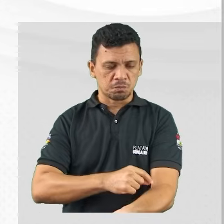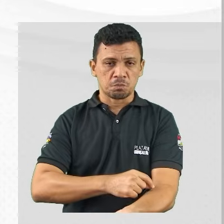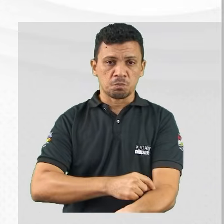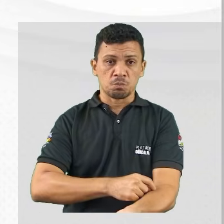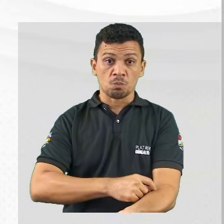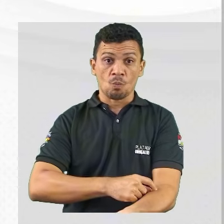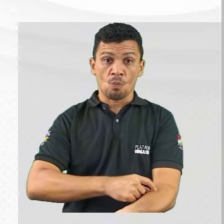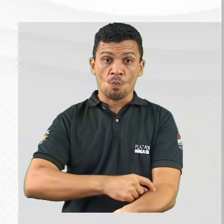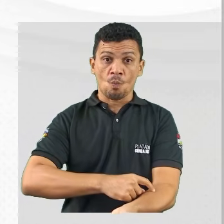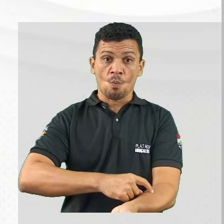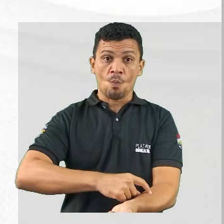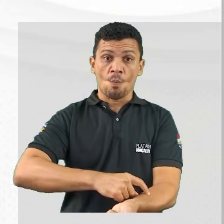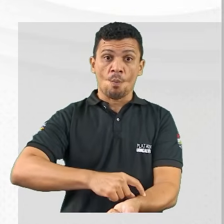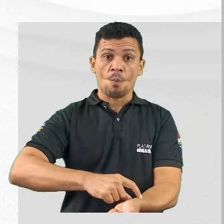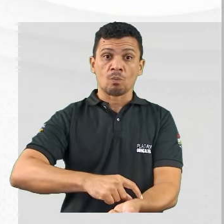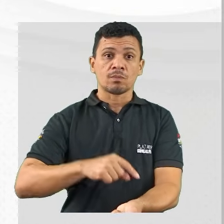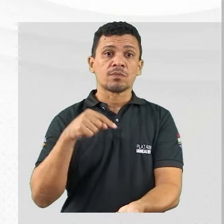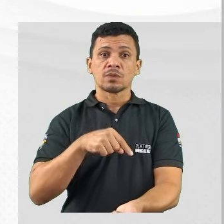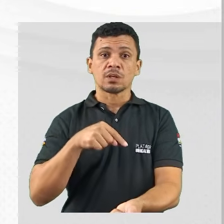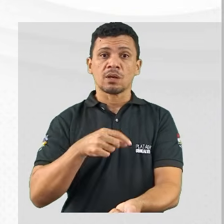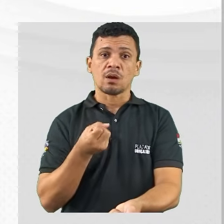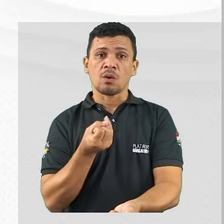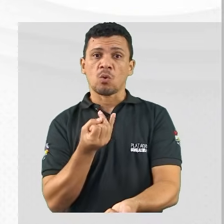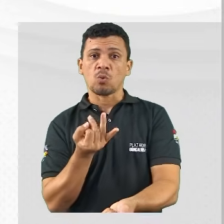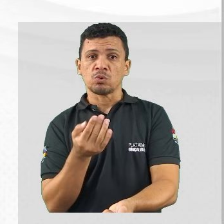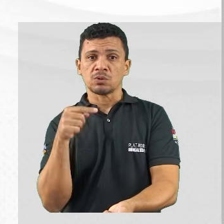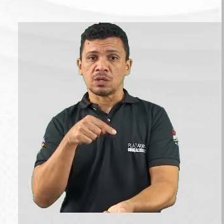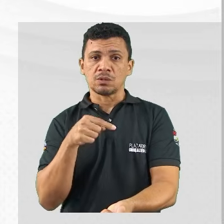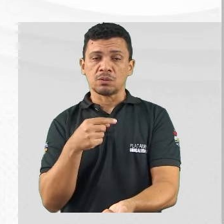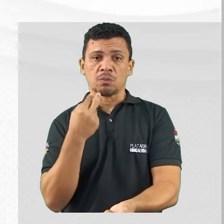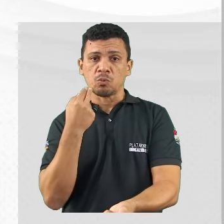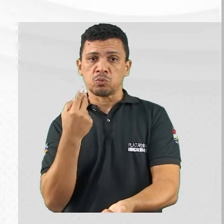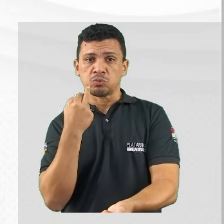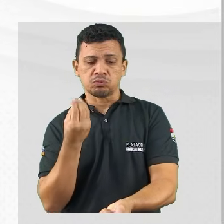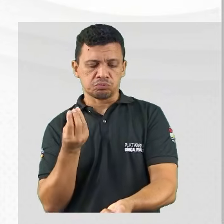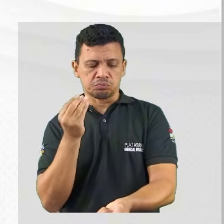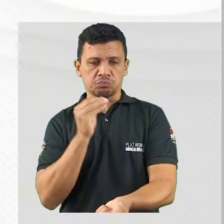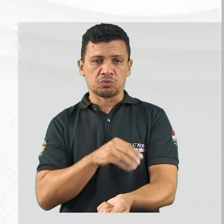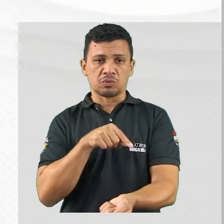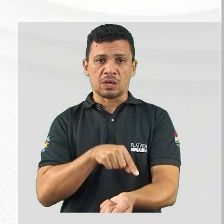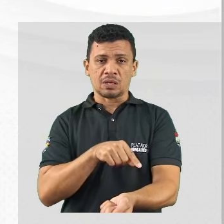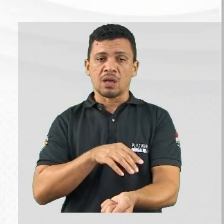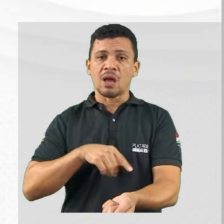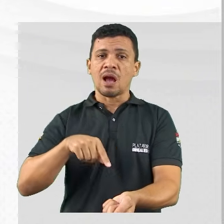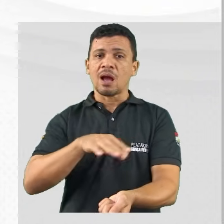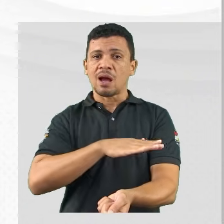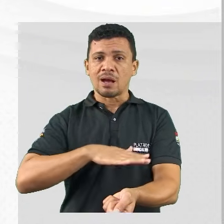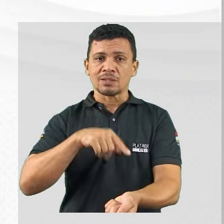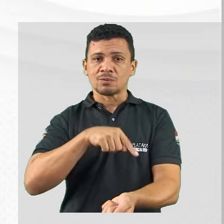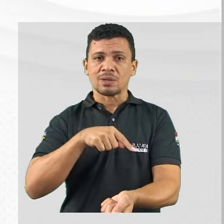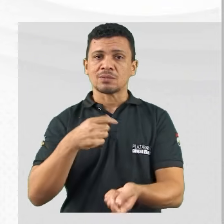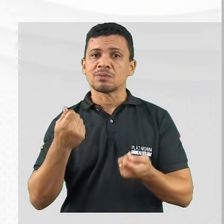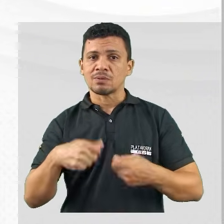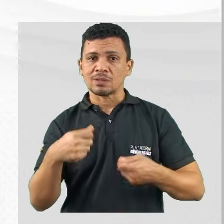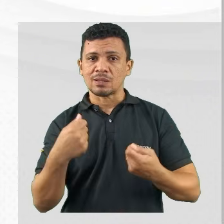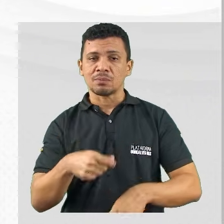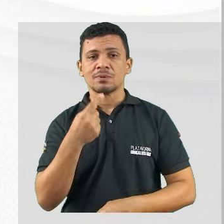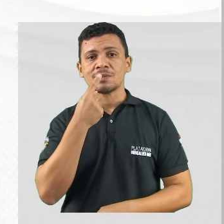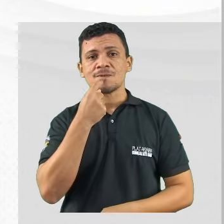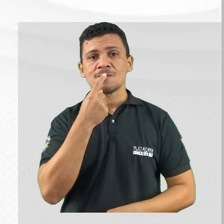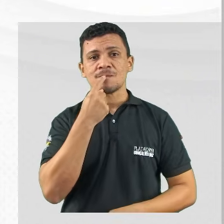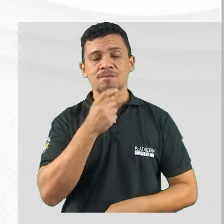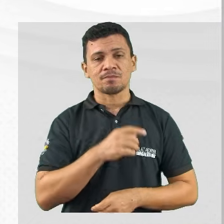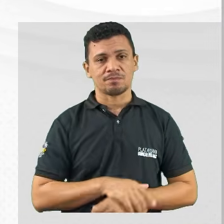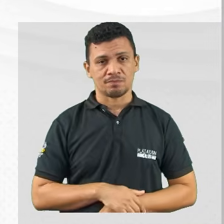dilatar para que mais nutrientes vão para aquele espaço que está precisando. Então,